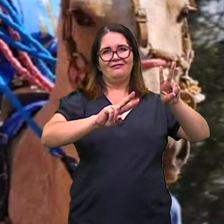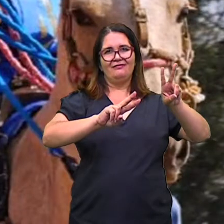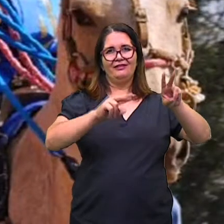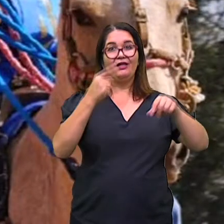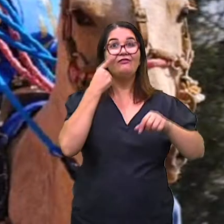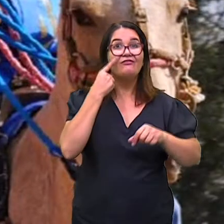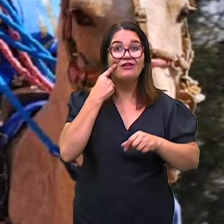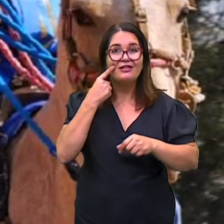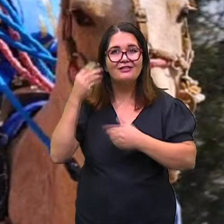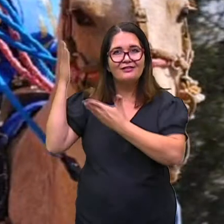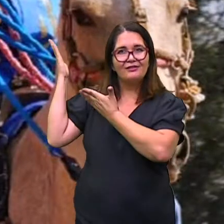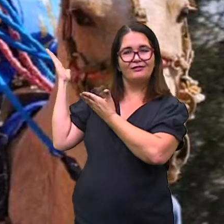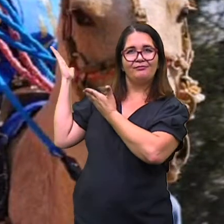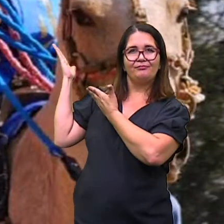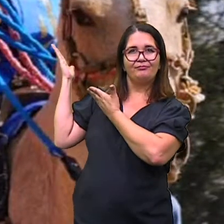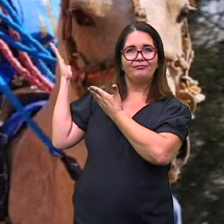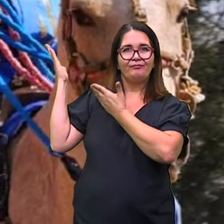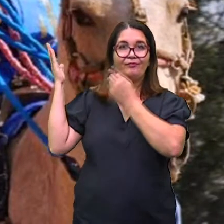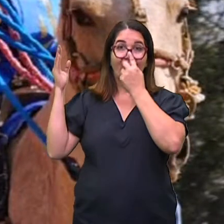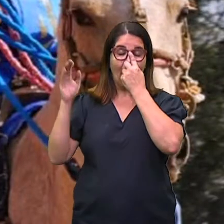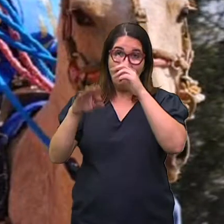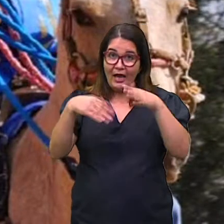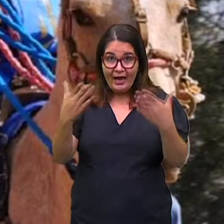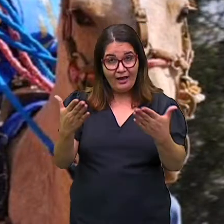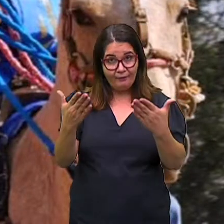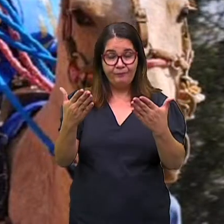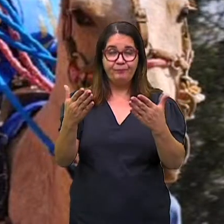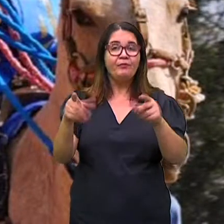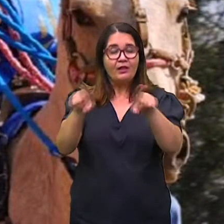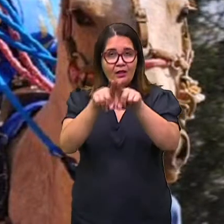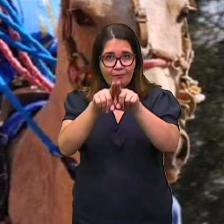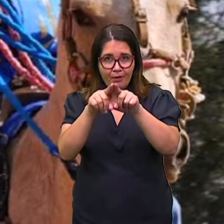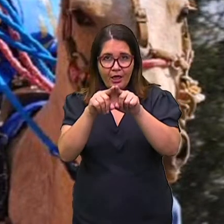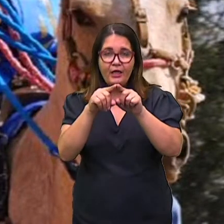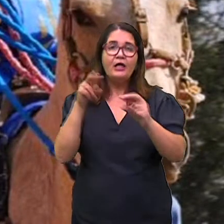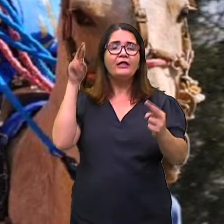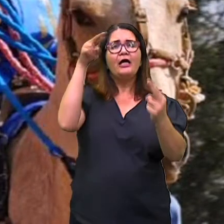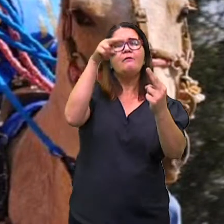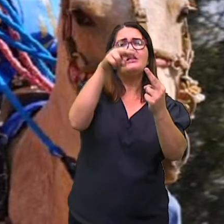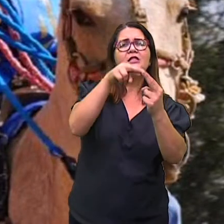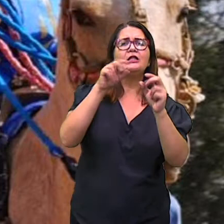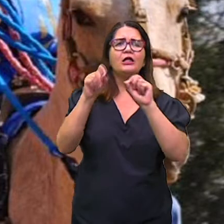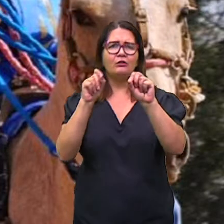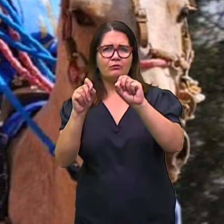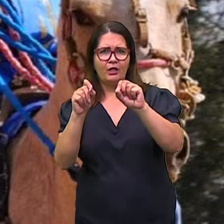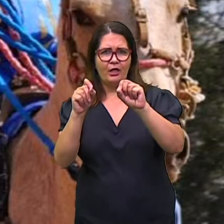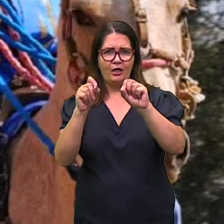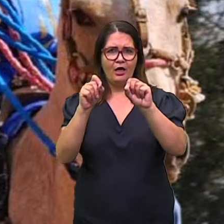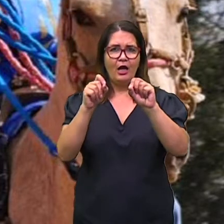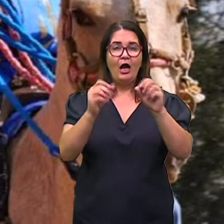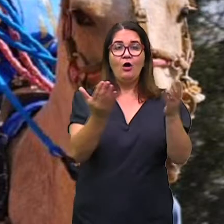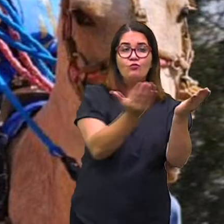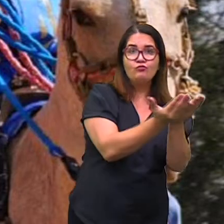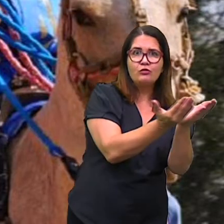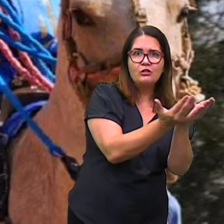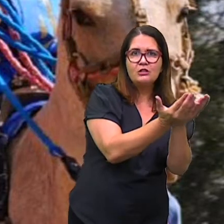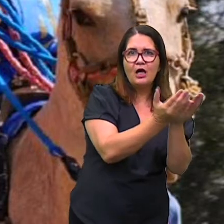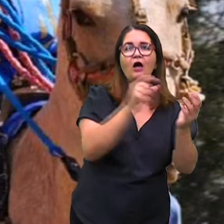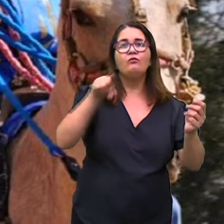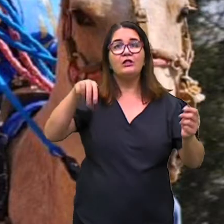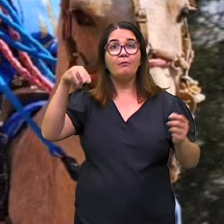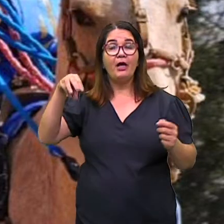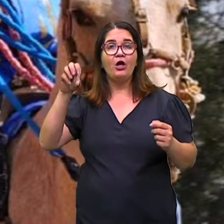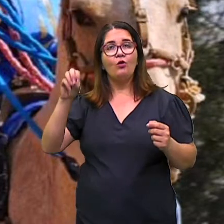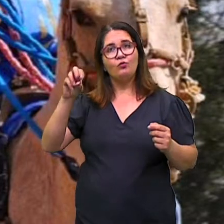cavalhada segue tanto para os cristãos como para os mouros. A seguinte ordem é: no mais